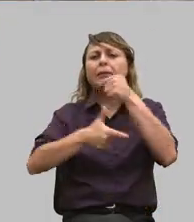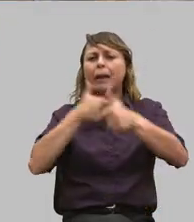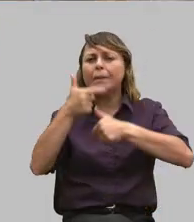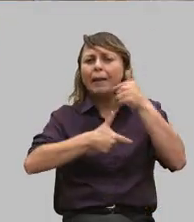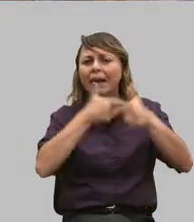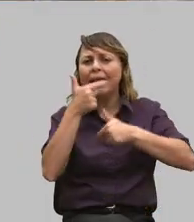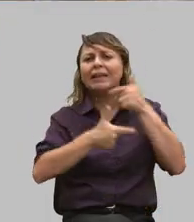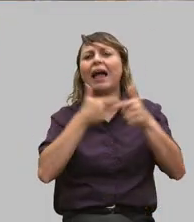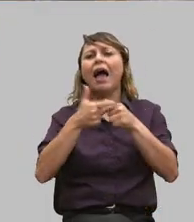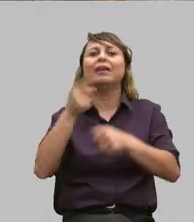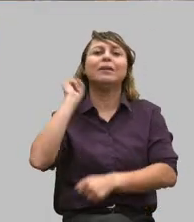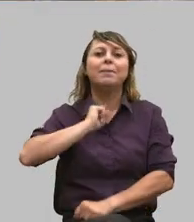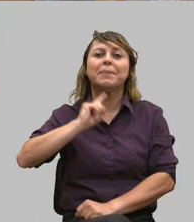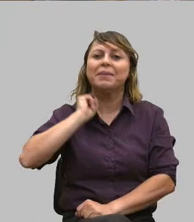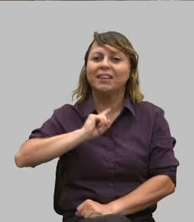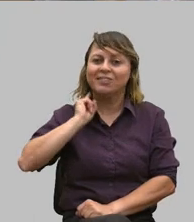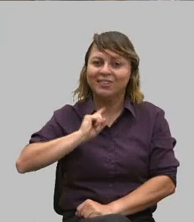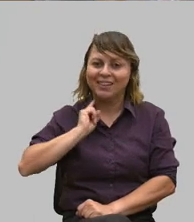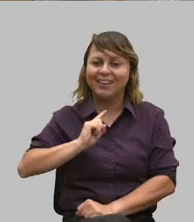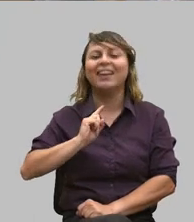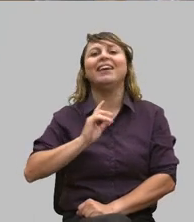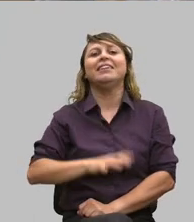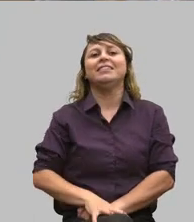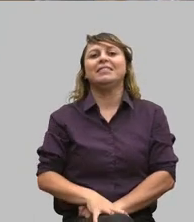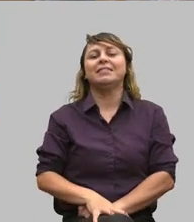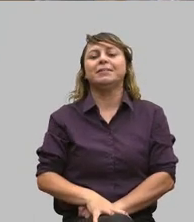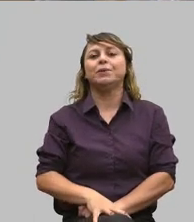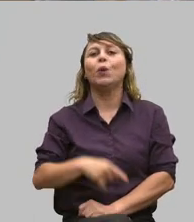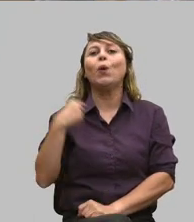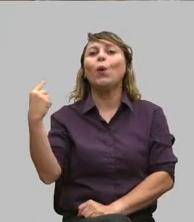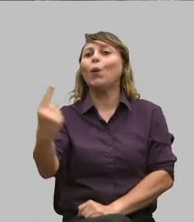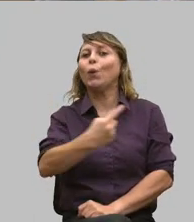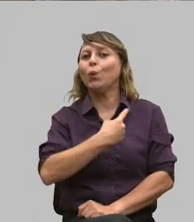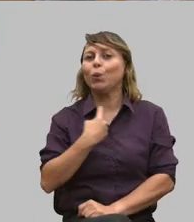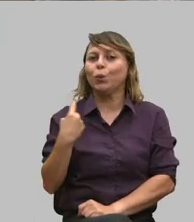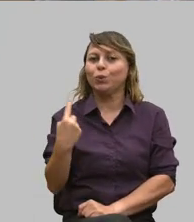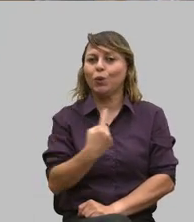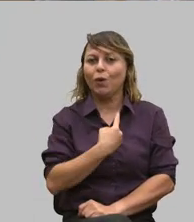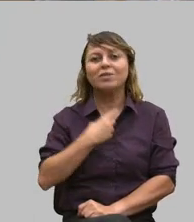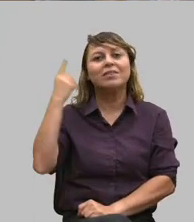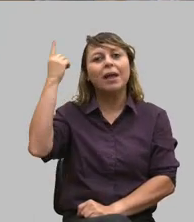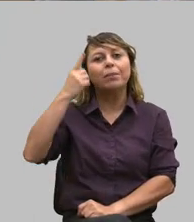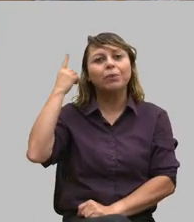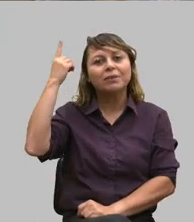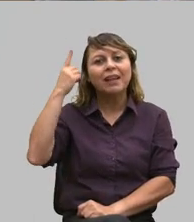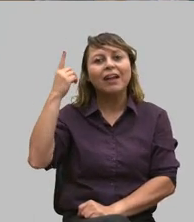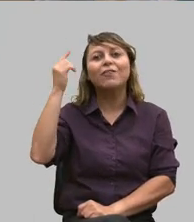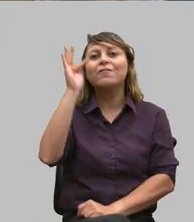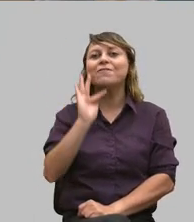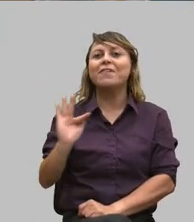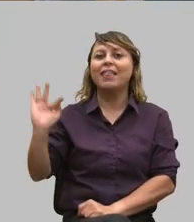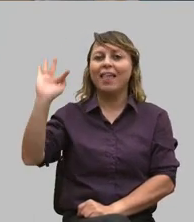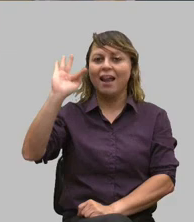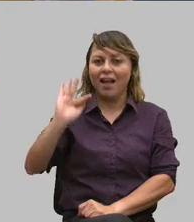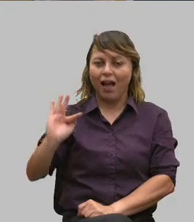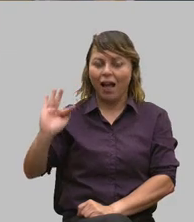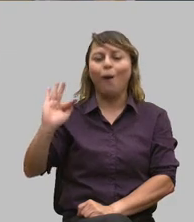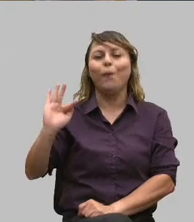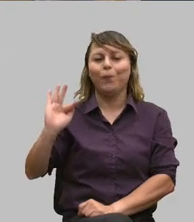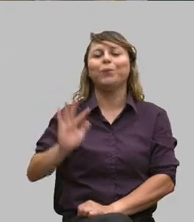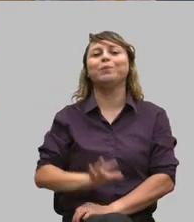nossa Minas Gerais inclusive com o nosso deputado federal sobrinho dela por isso